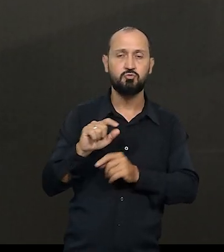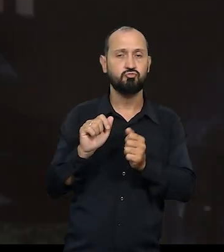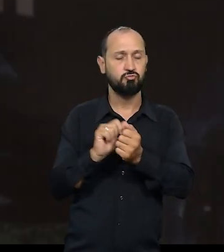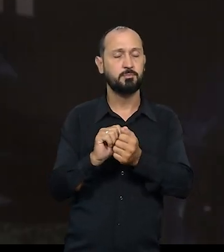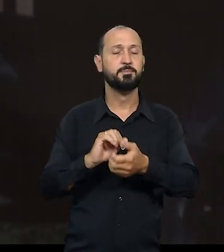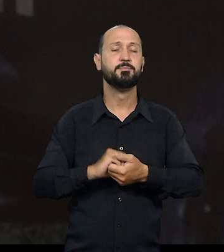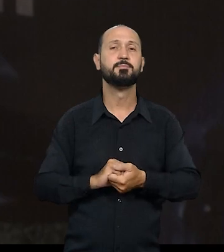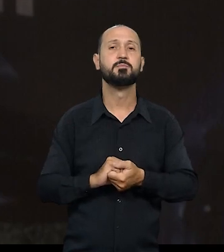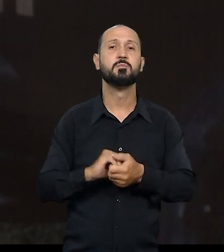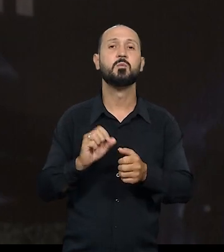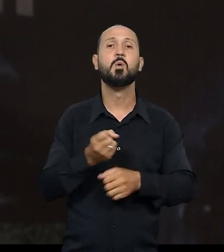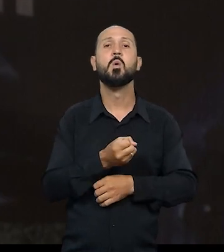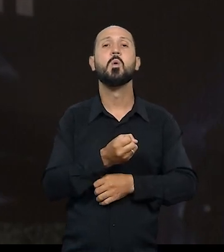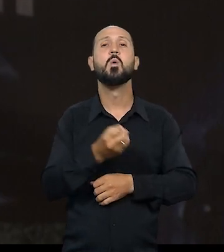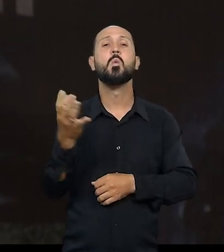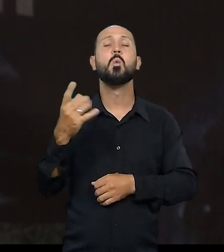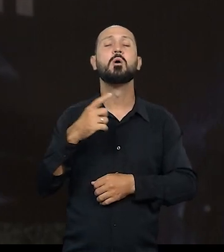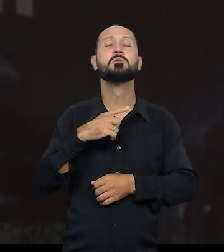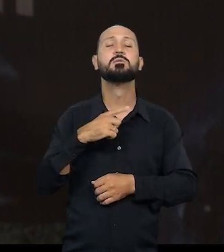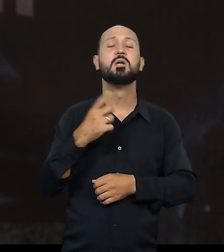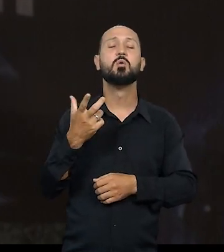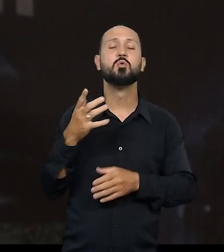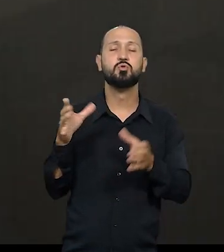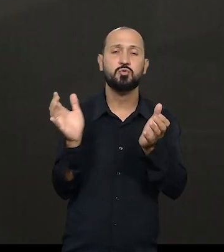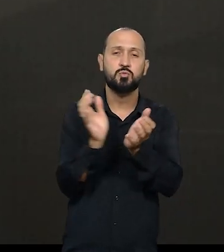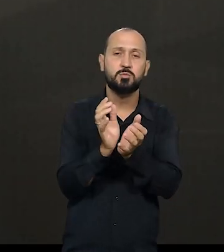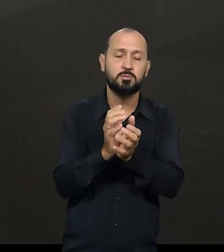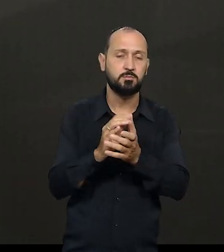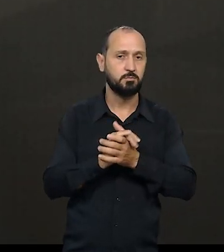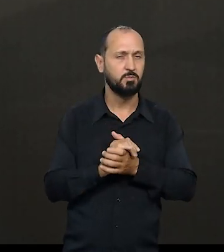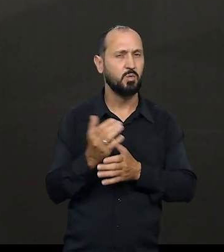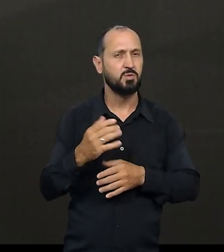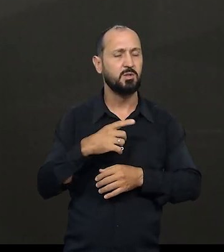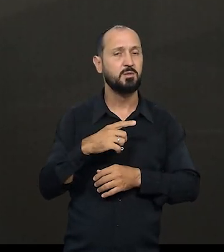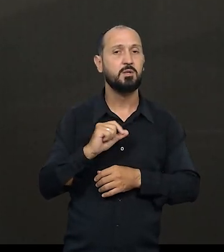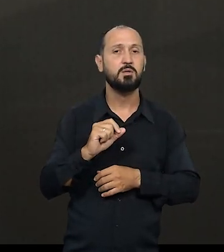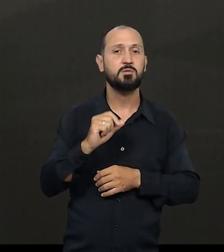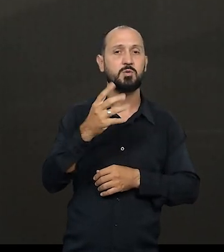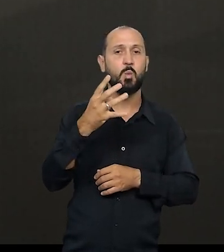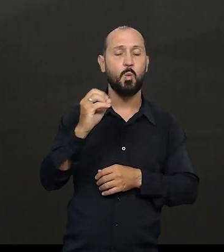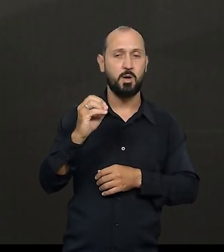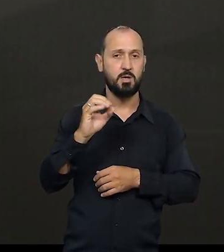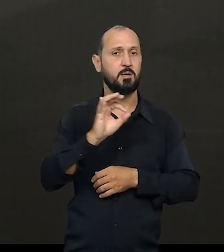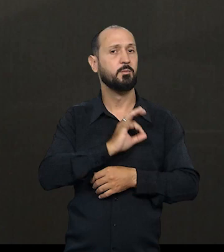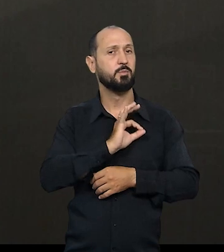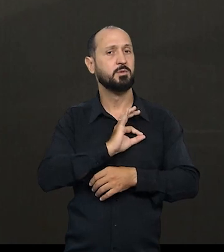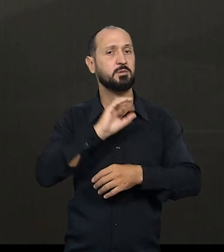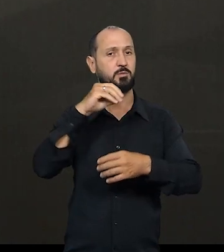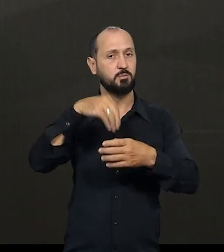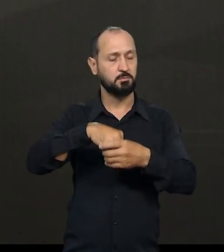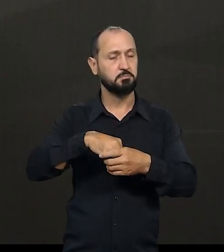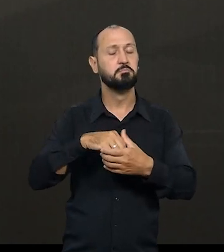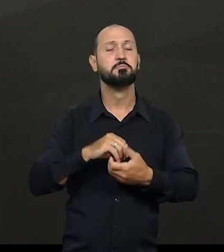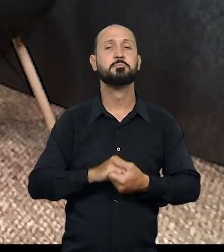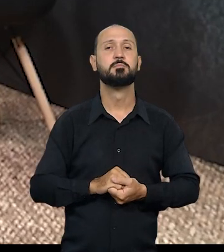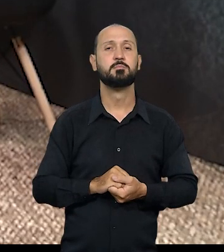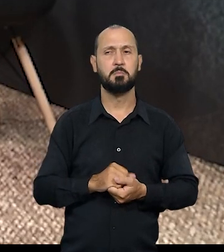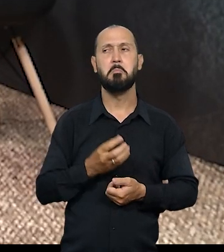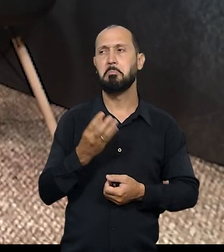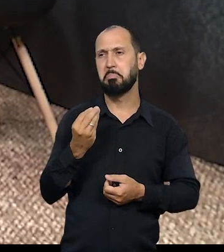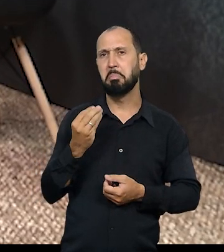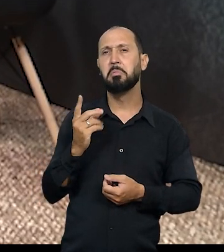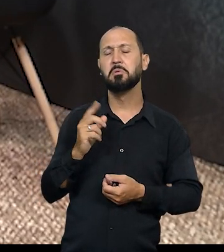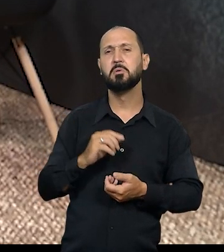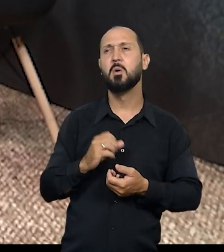também. Qual o contingente da Cavalaria hoje? Hoje nós temos um efetivo de 40 policiais no esquadrão.